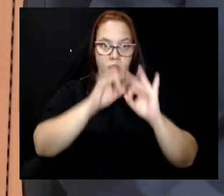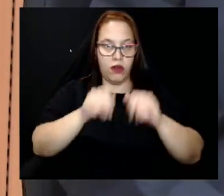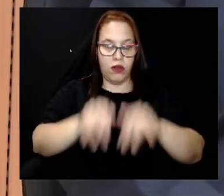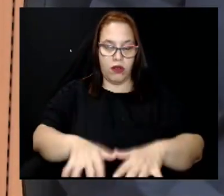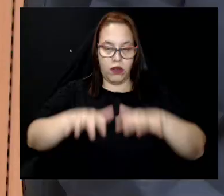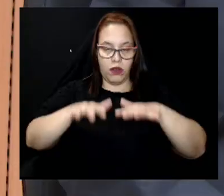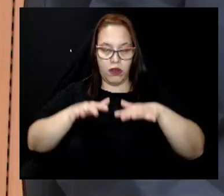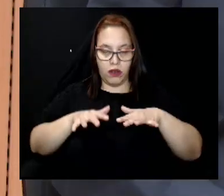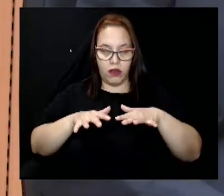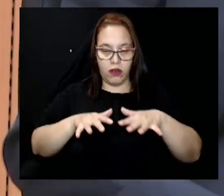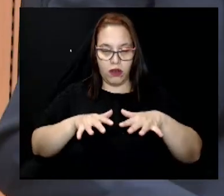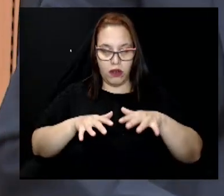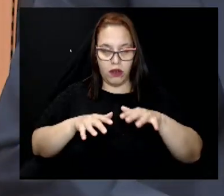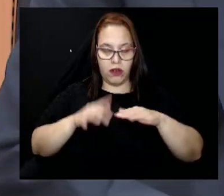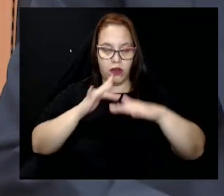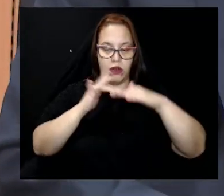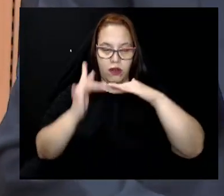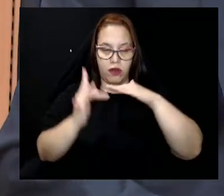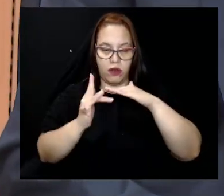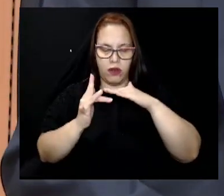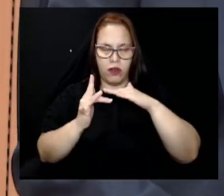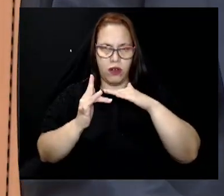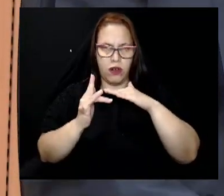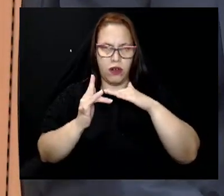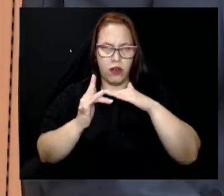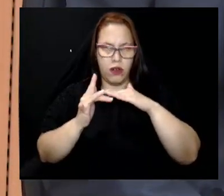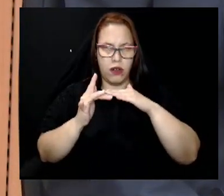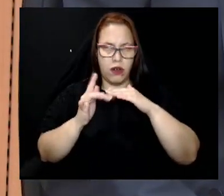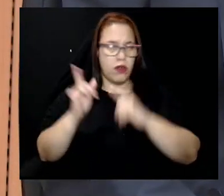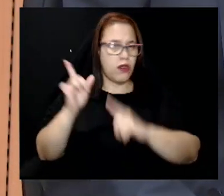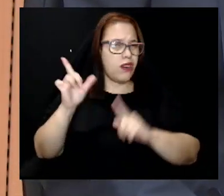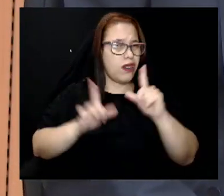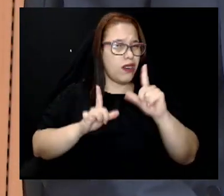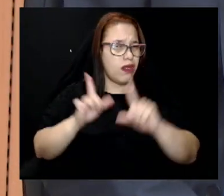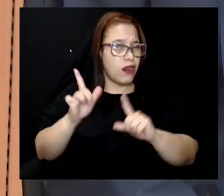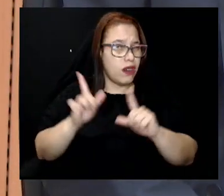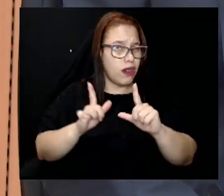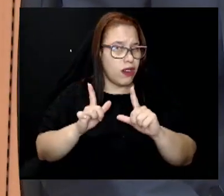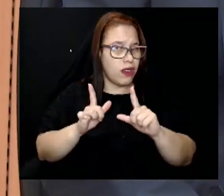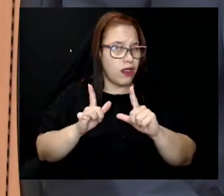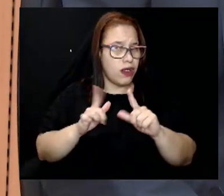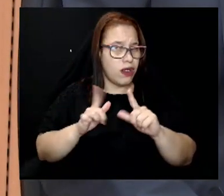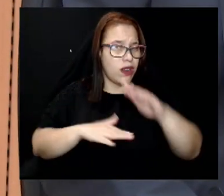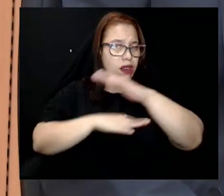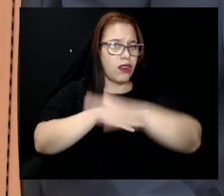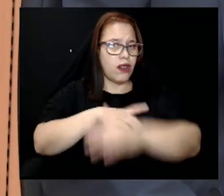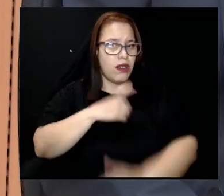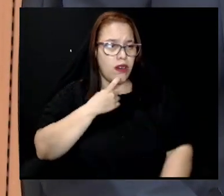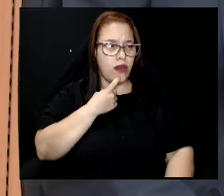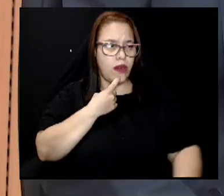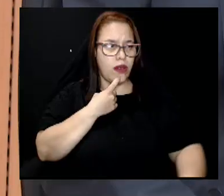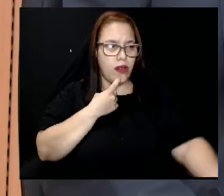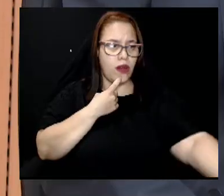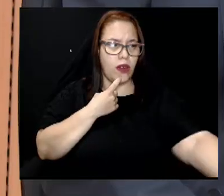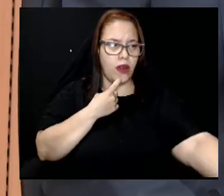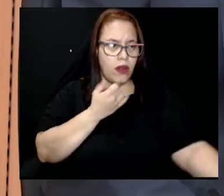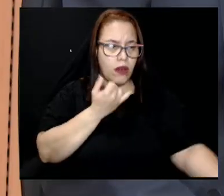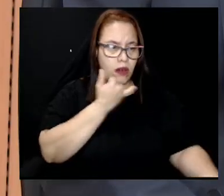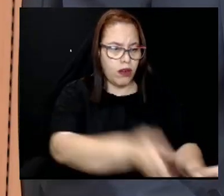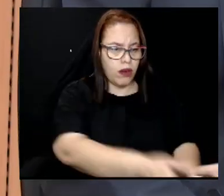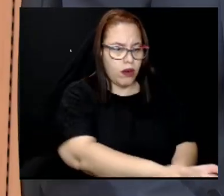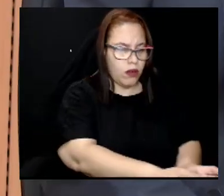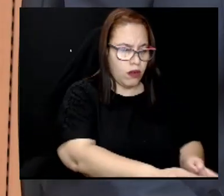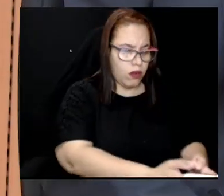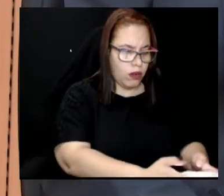redes sociais, os nossos telespectadores da TV Câmara. Uma saudação especial para a